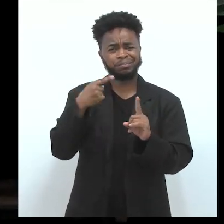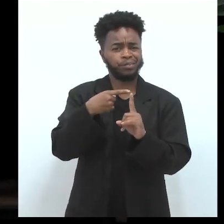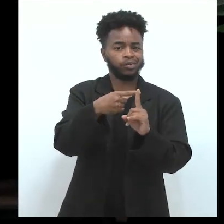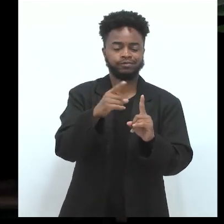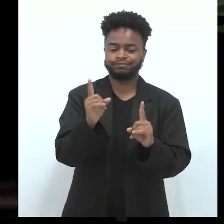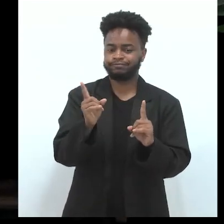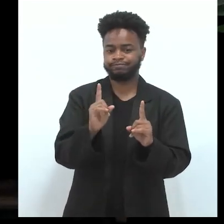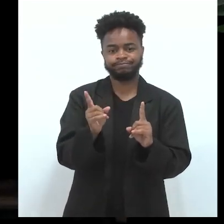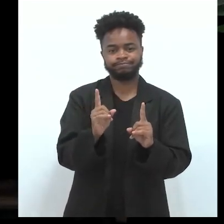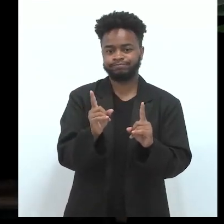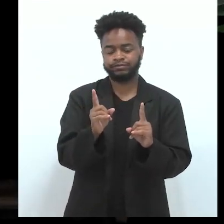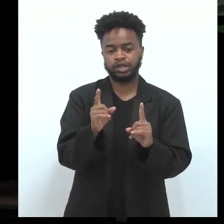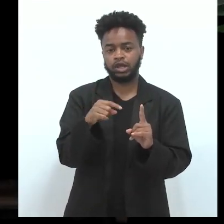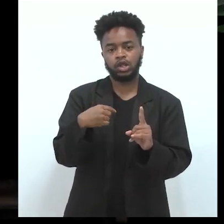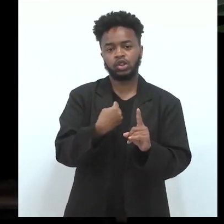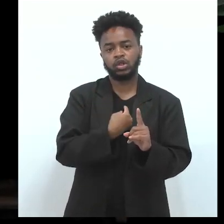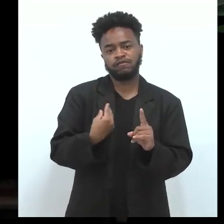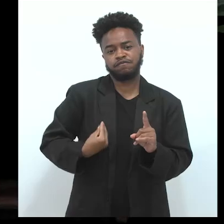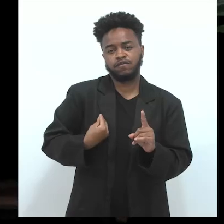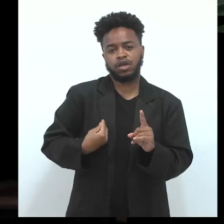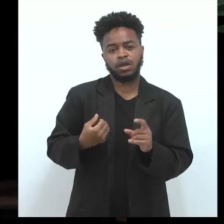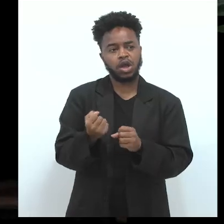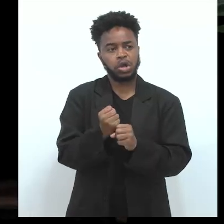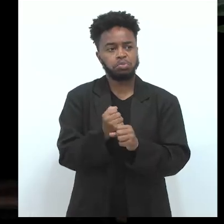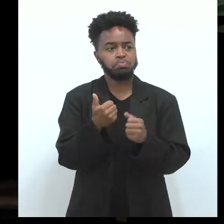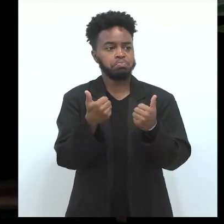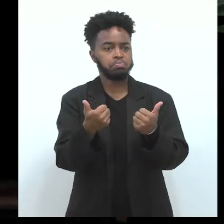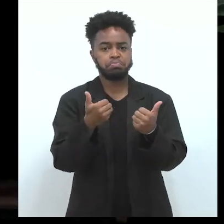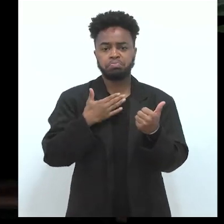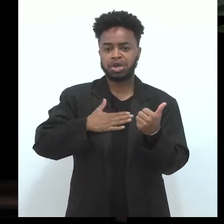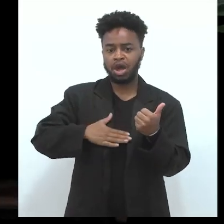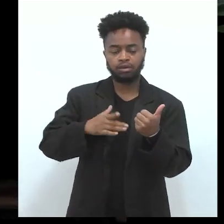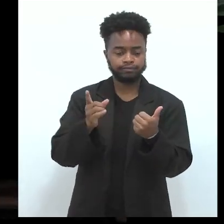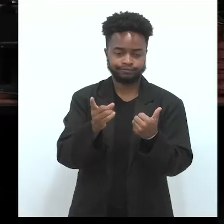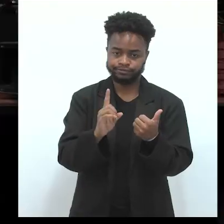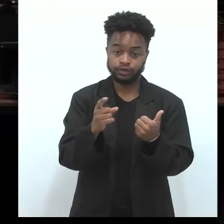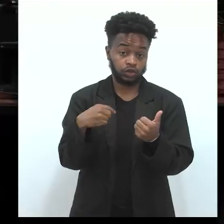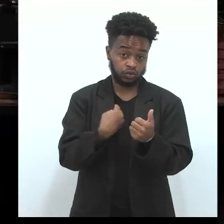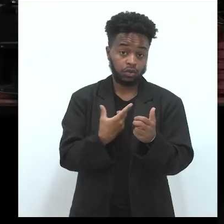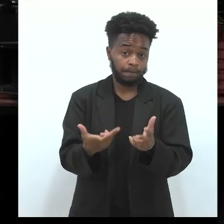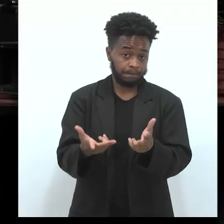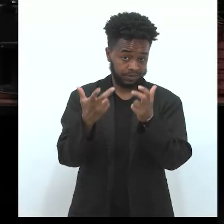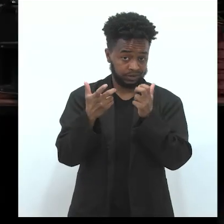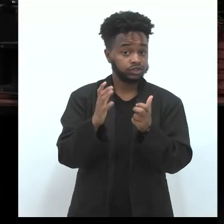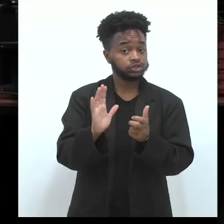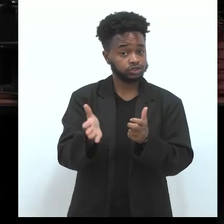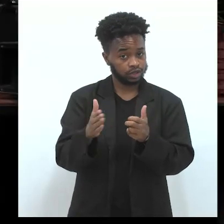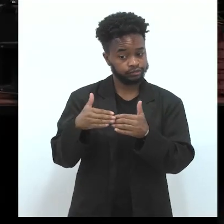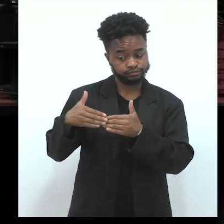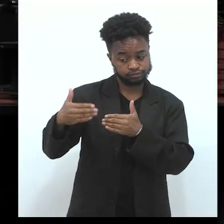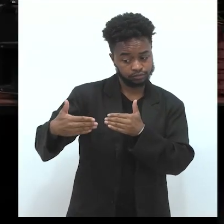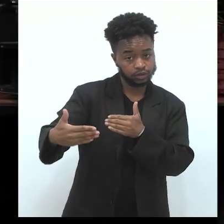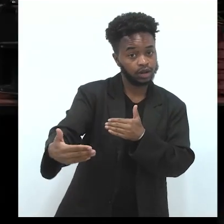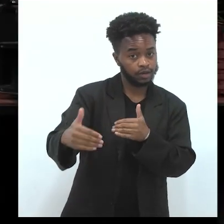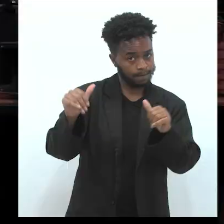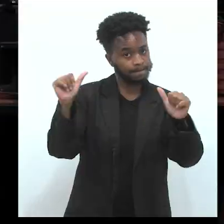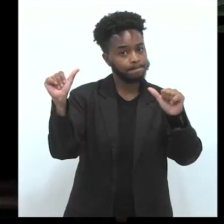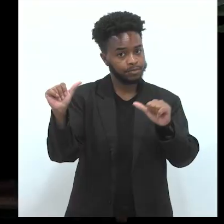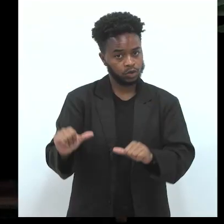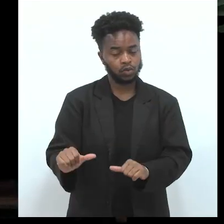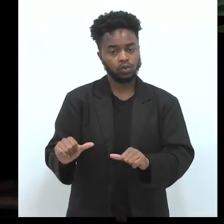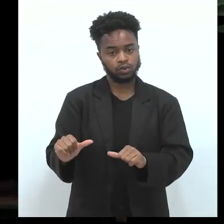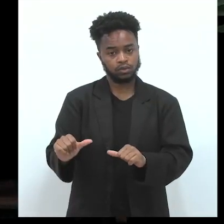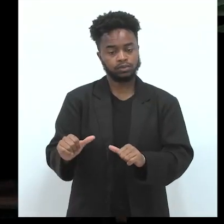tão otimista em dizer que vamos viver um ano muito tranquilo, porque a gente já percebeu que daqui para frente